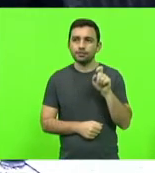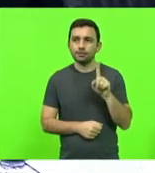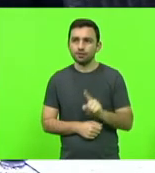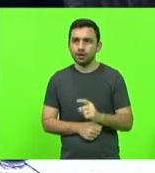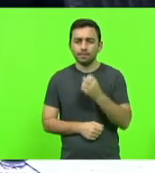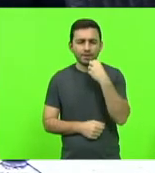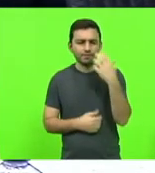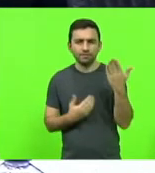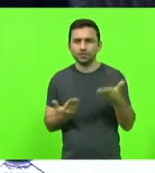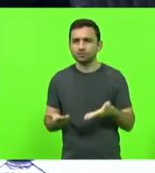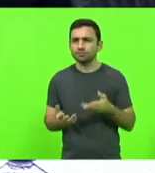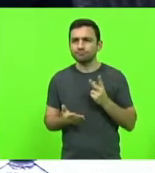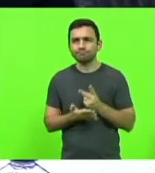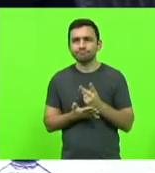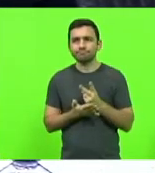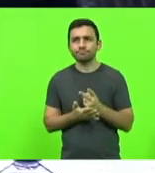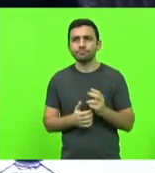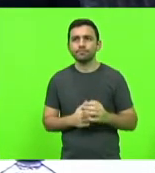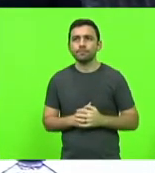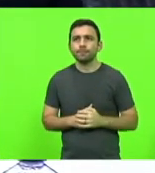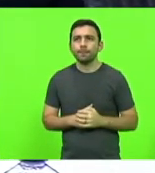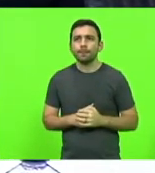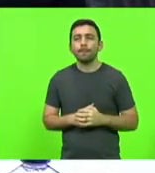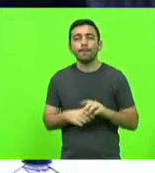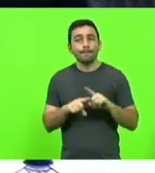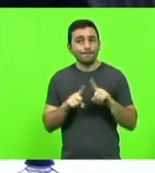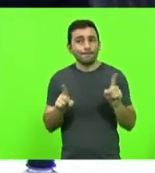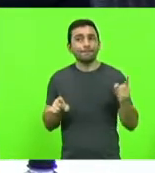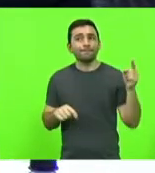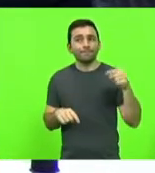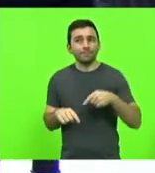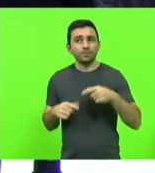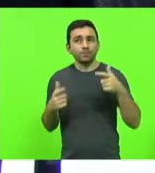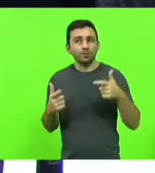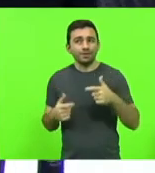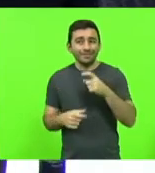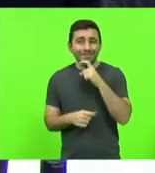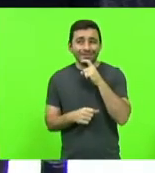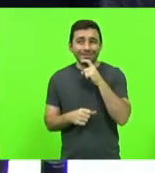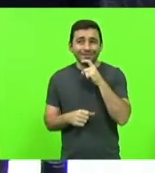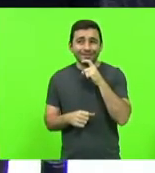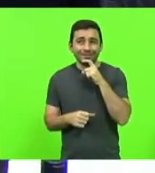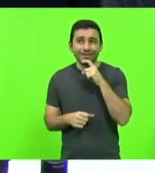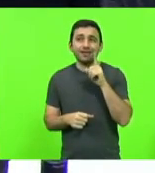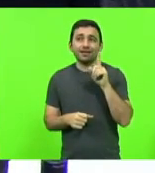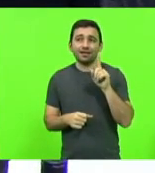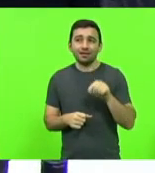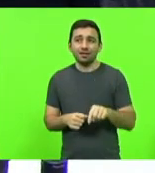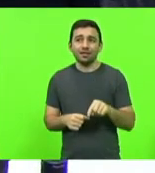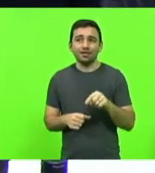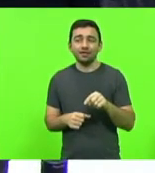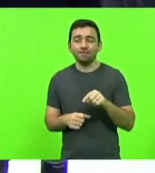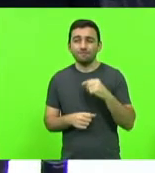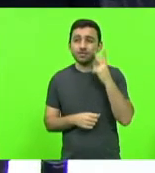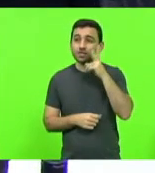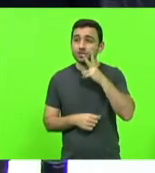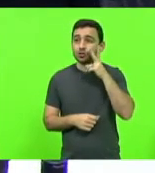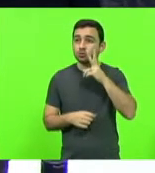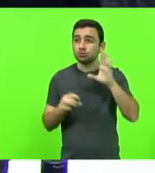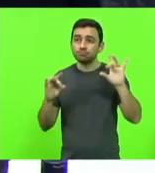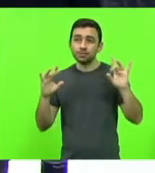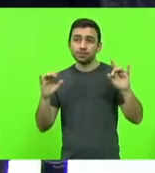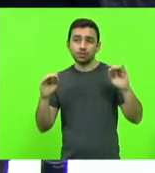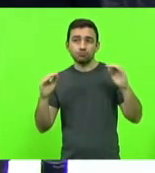bem-vindo a essa casa, que eles vêm lá de uma terra fria, que é a capital catarinense dos vinhos finos de